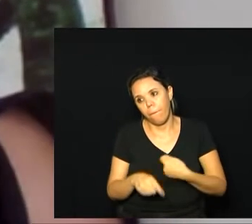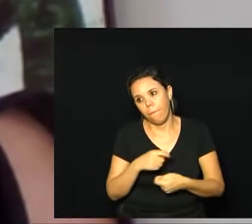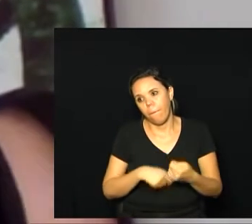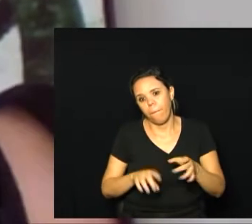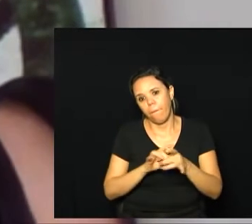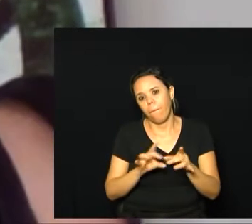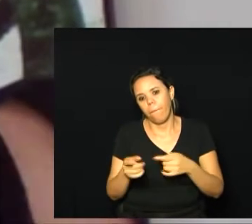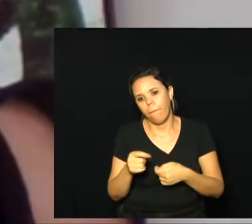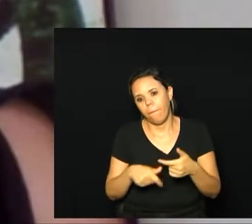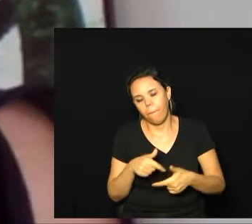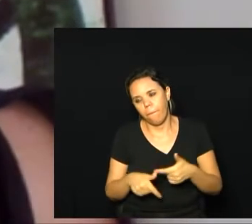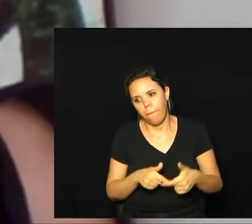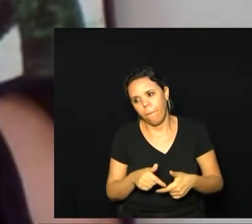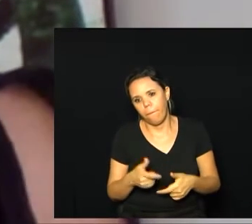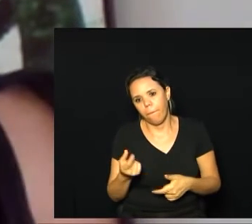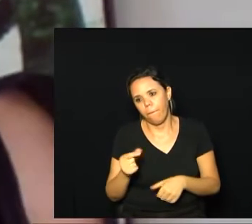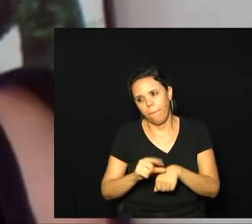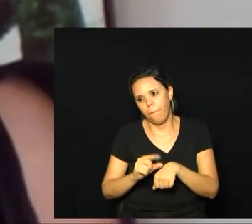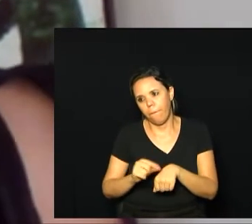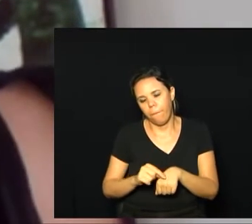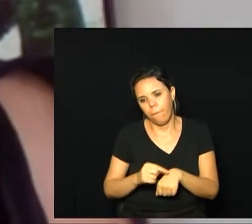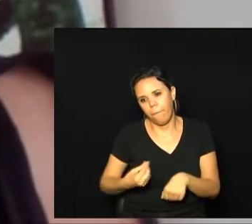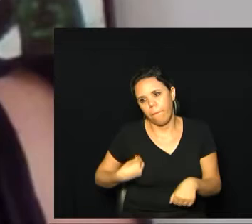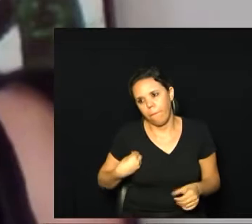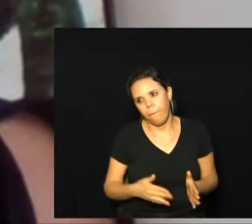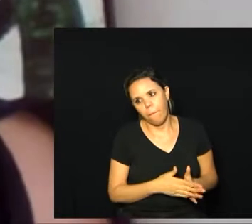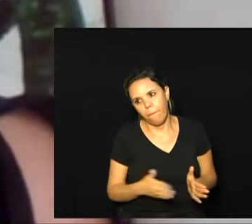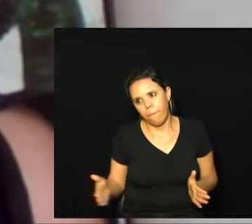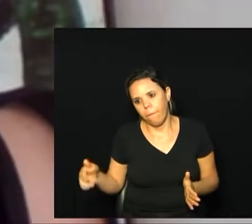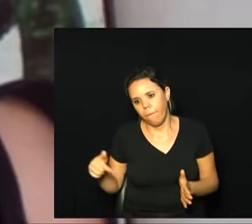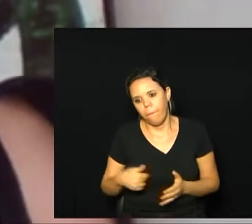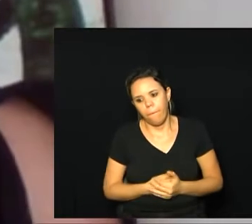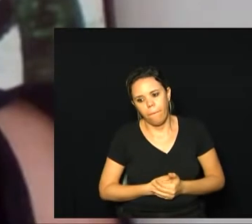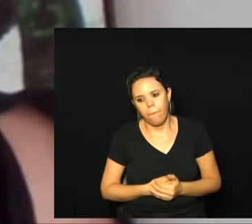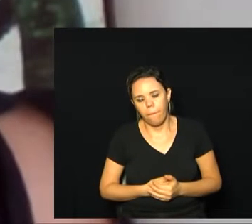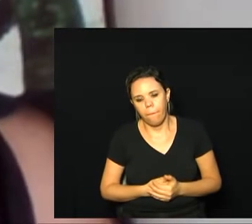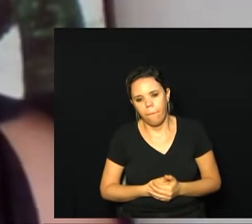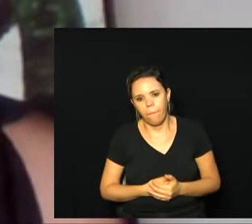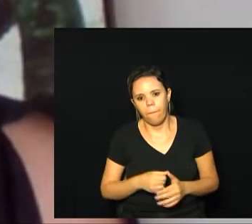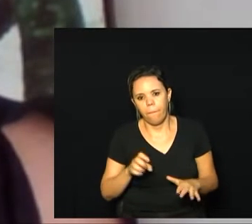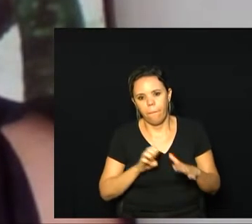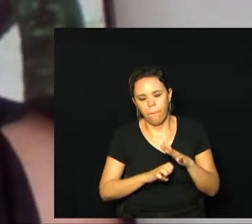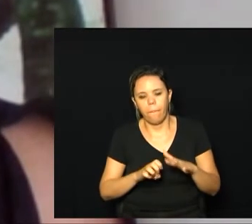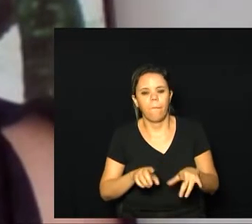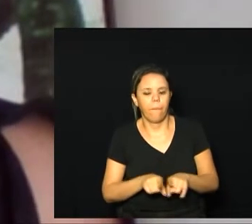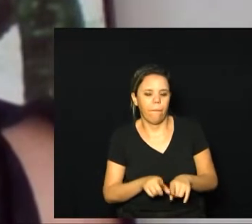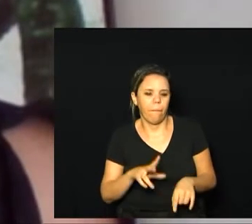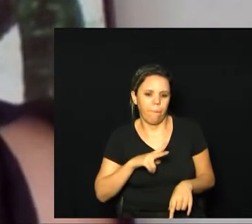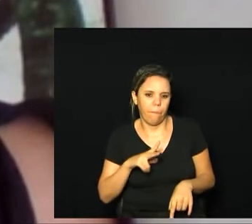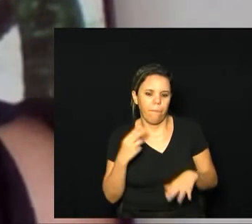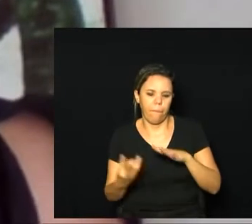livre mercado, dentro de um capitalismo que a gente, né, vive, a privatização, muitas vezes, ela